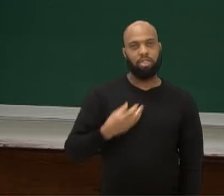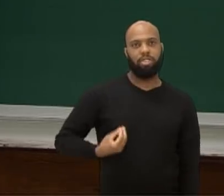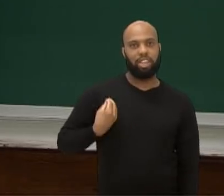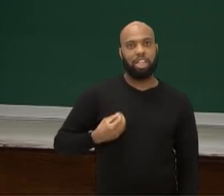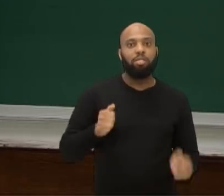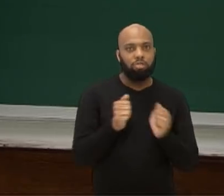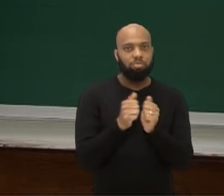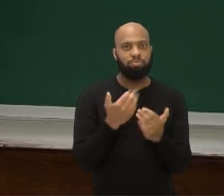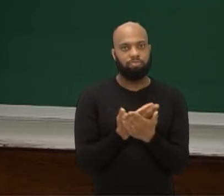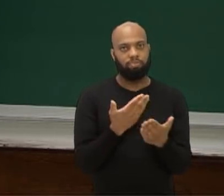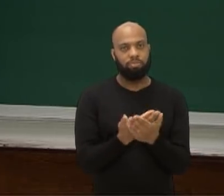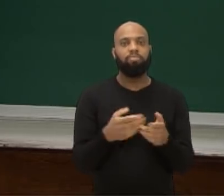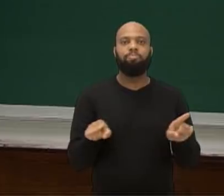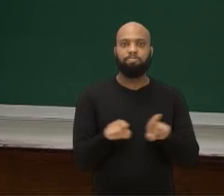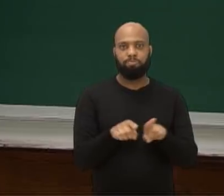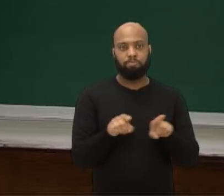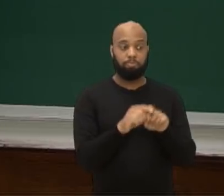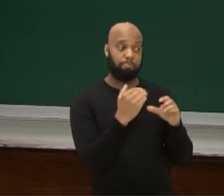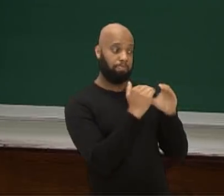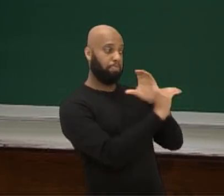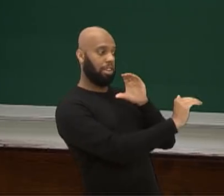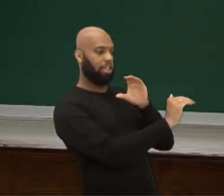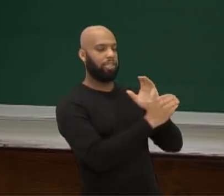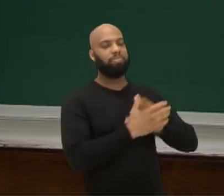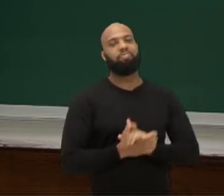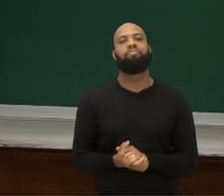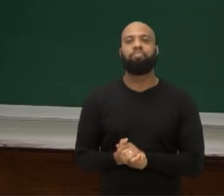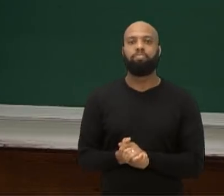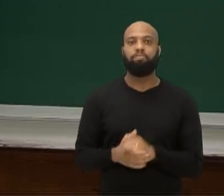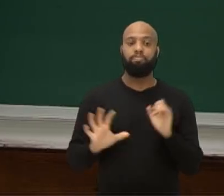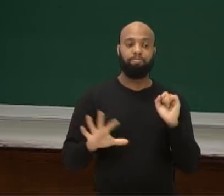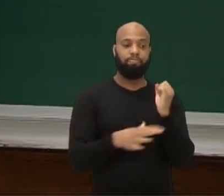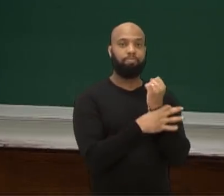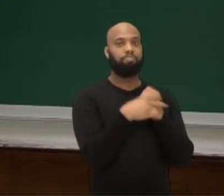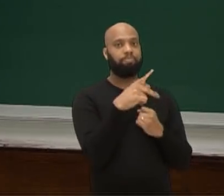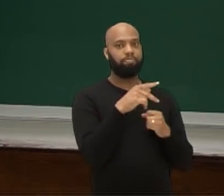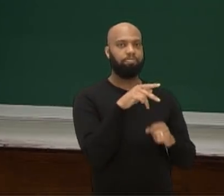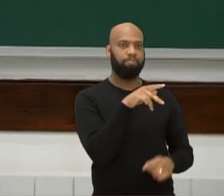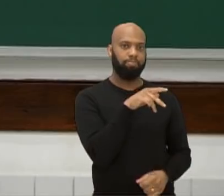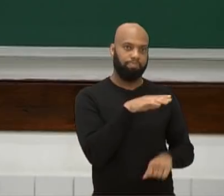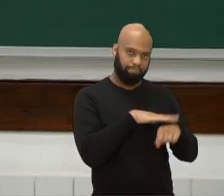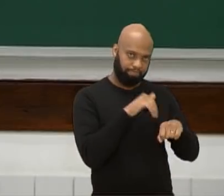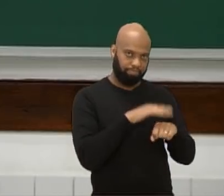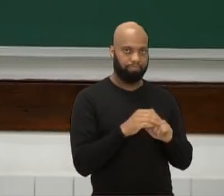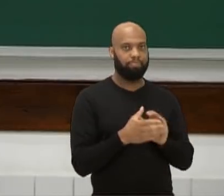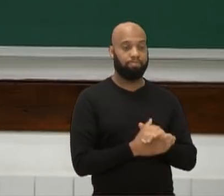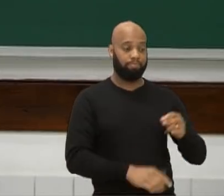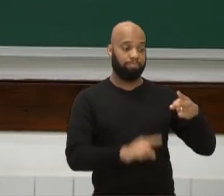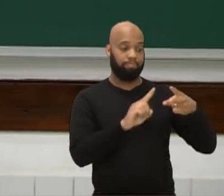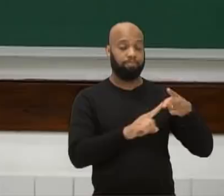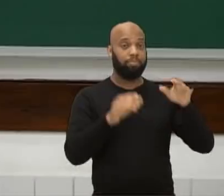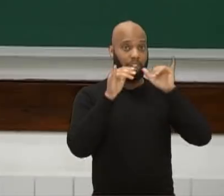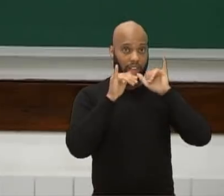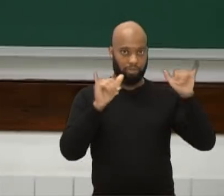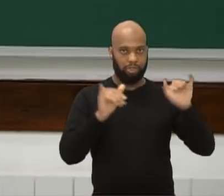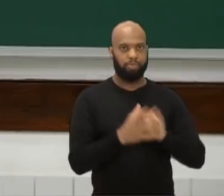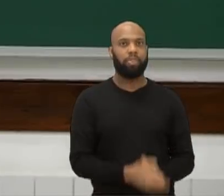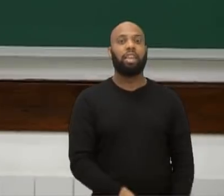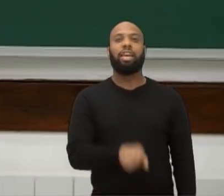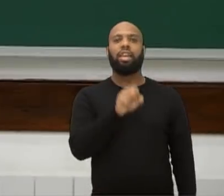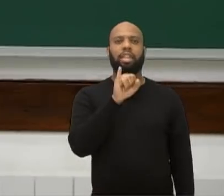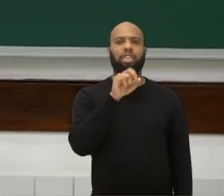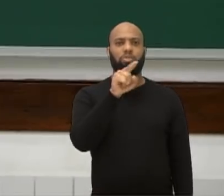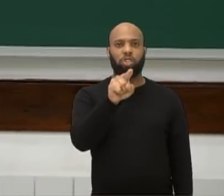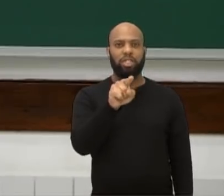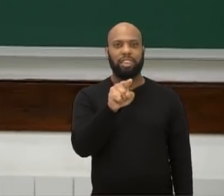e acesse, clique e envie, certo? Então, garanta a sua presença. O outro recado, qual é? Você que recolhe,